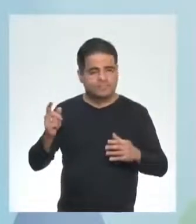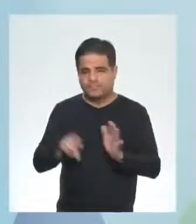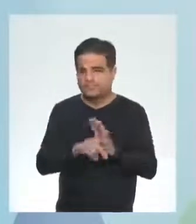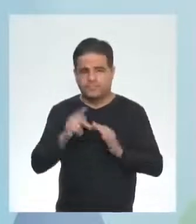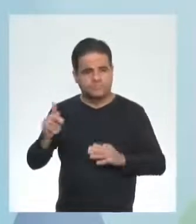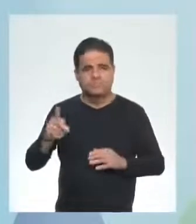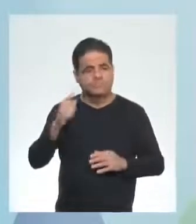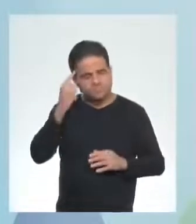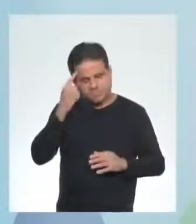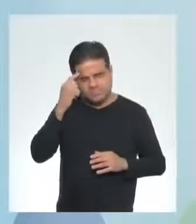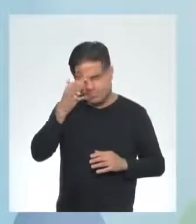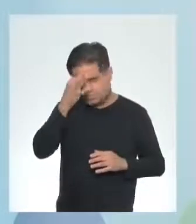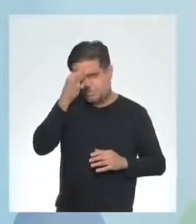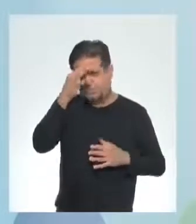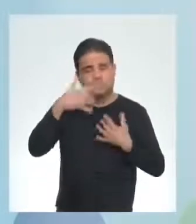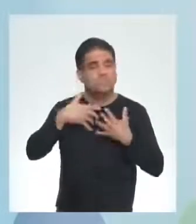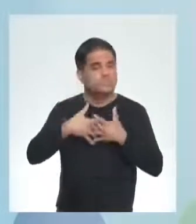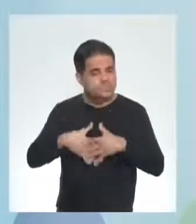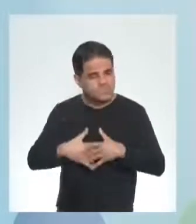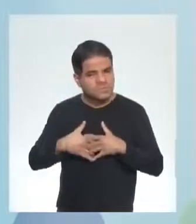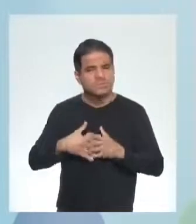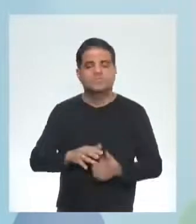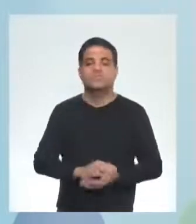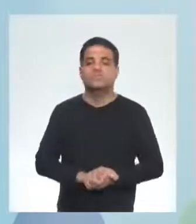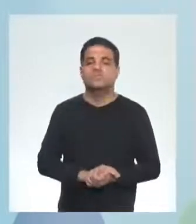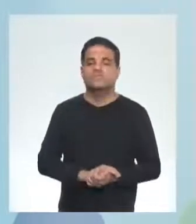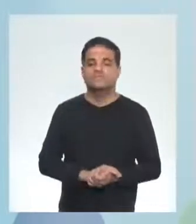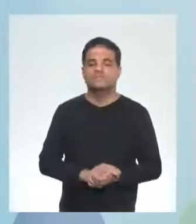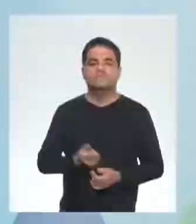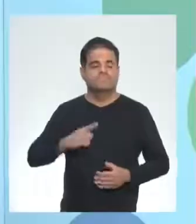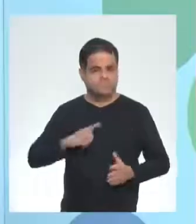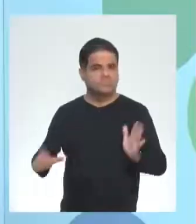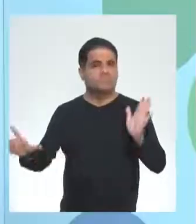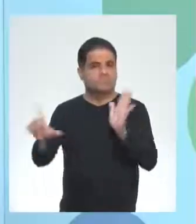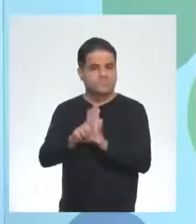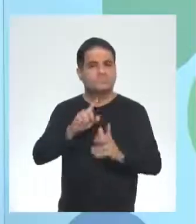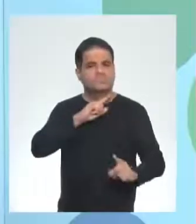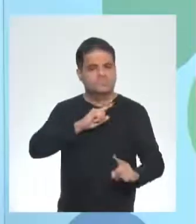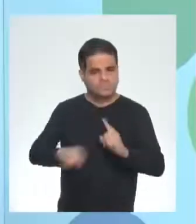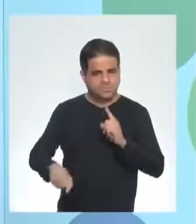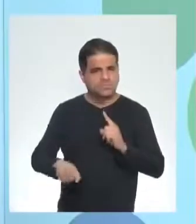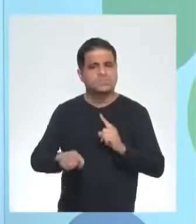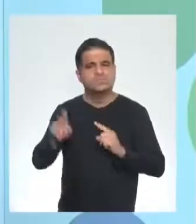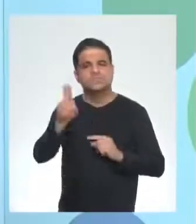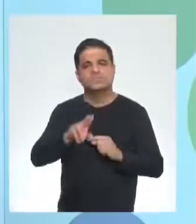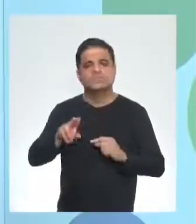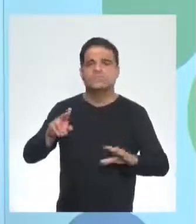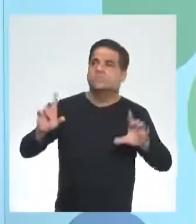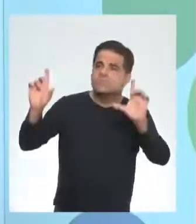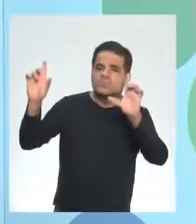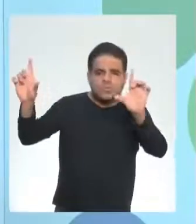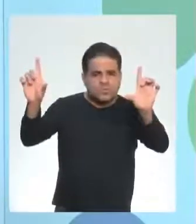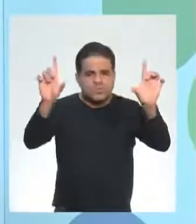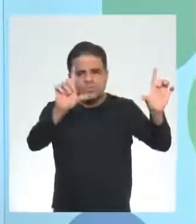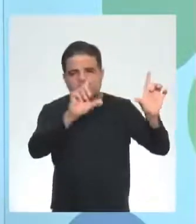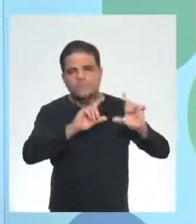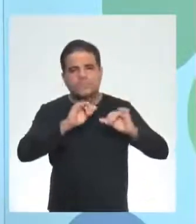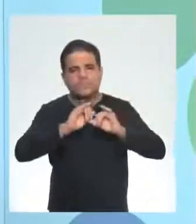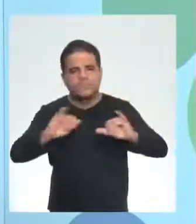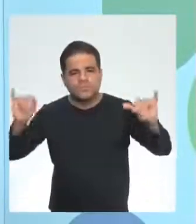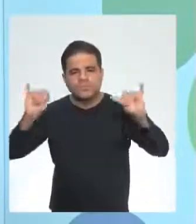é consciente, né? Então, esse seria. São Paulo tem uma lei, né, que proibindo, né, os outdoors, né? E o